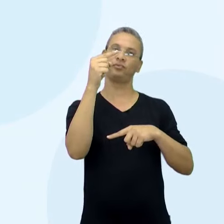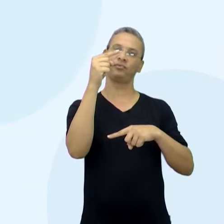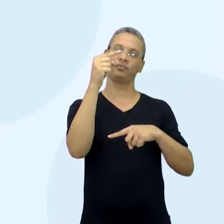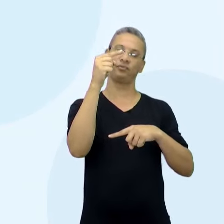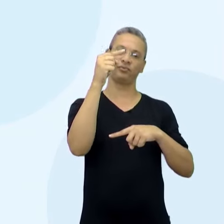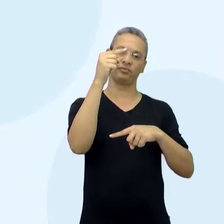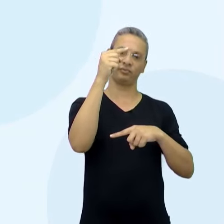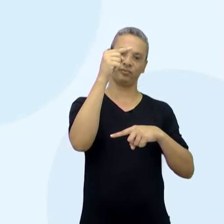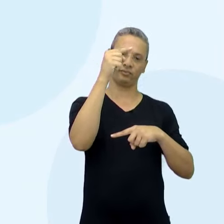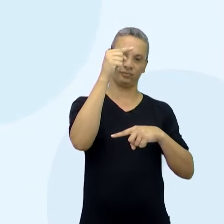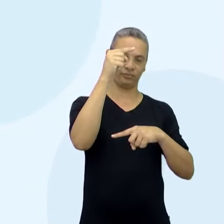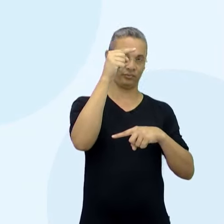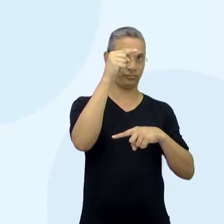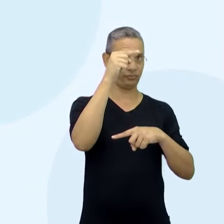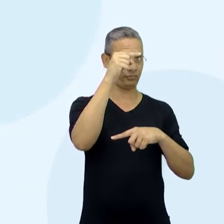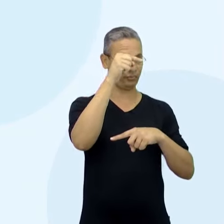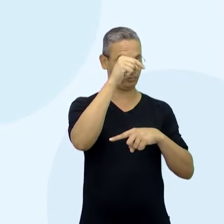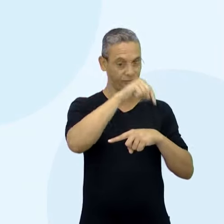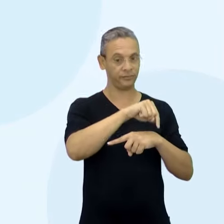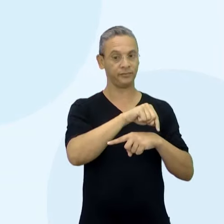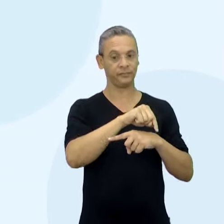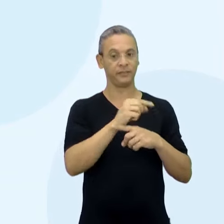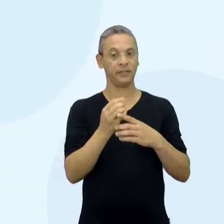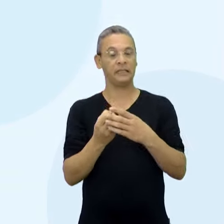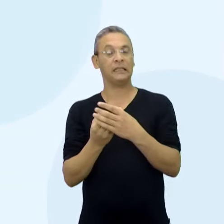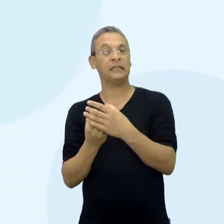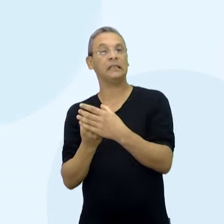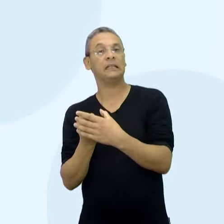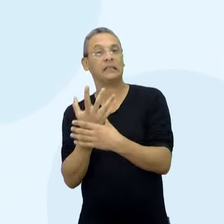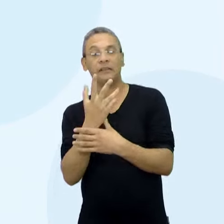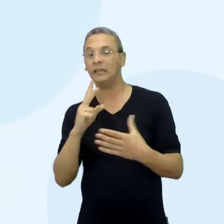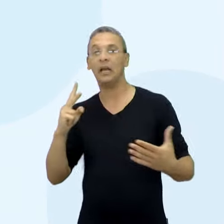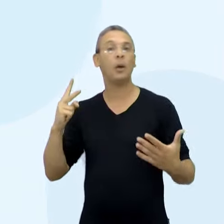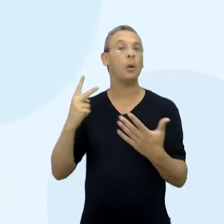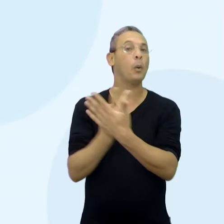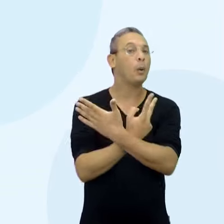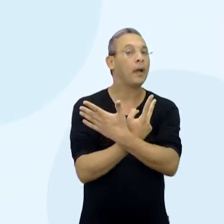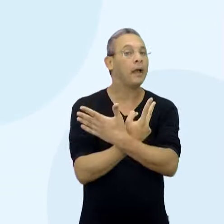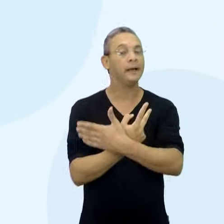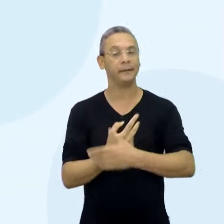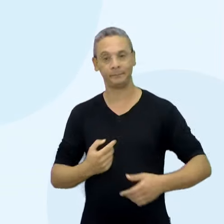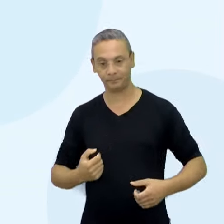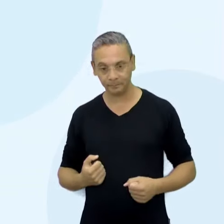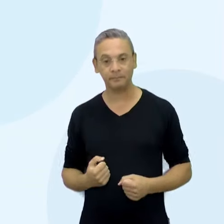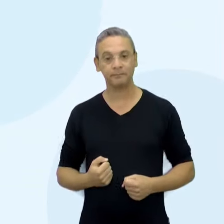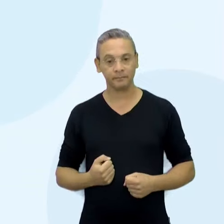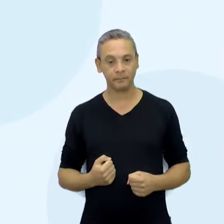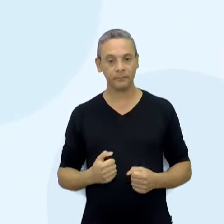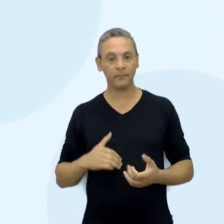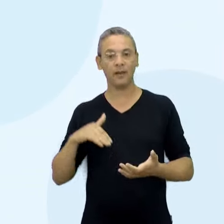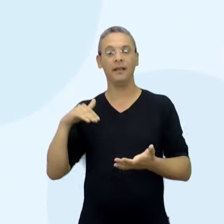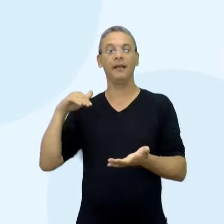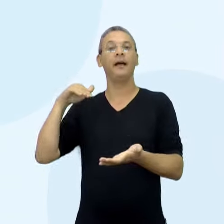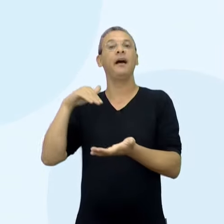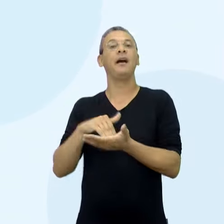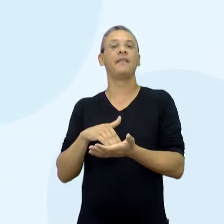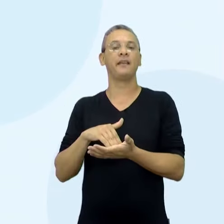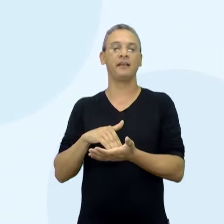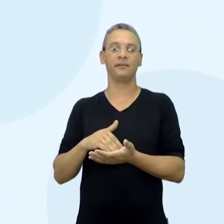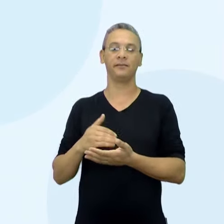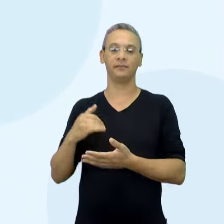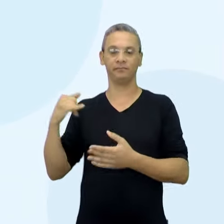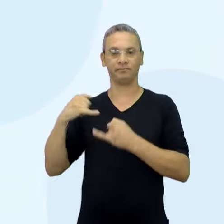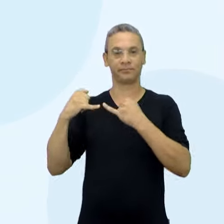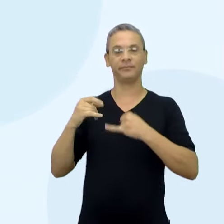Vai atravessar aqui essa resistência, criando um efeito, né? E vai ganhar corpo aqui e